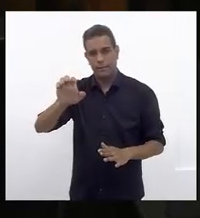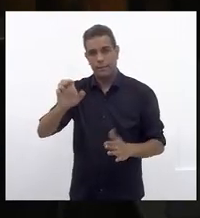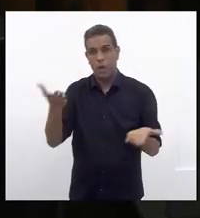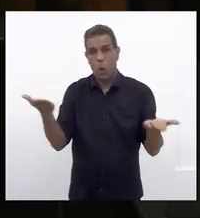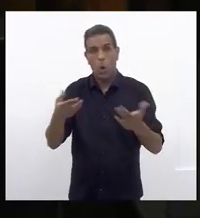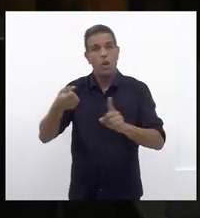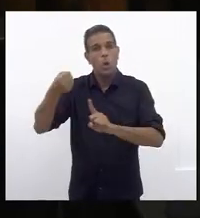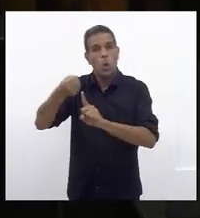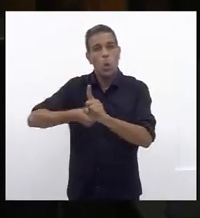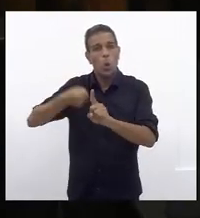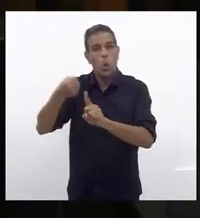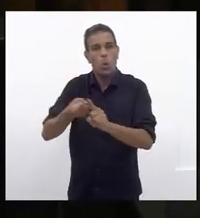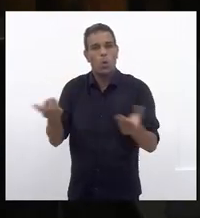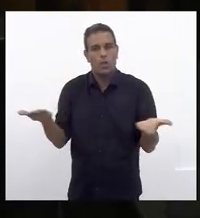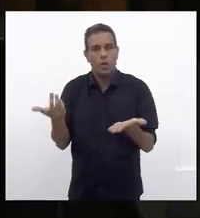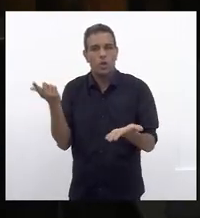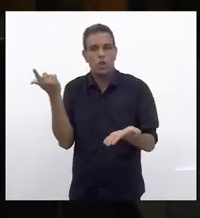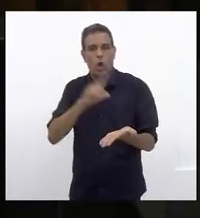hoje.